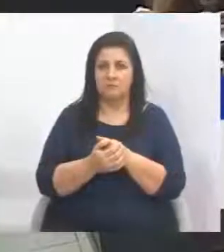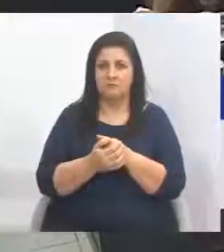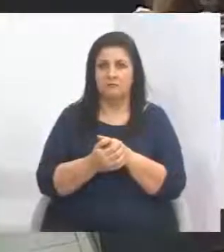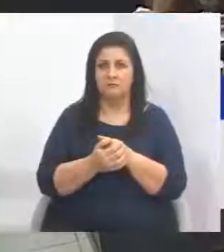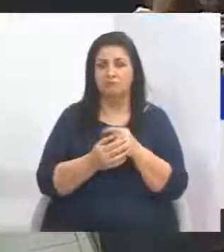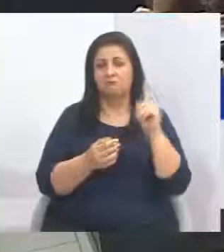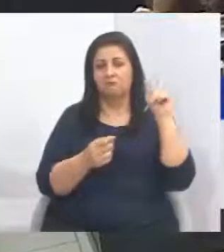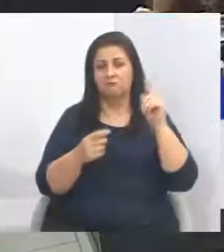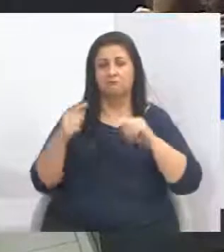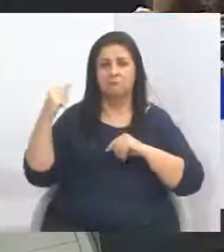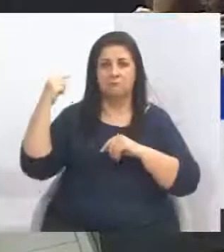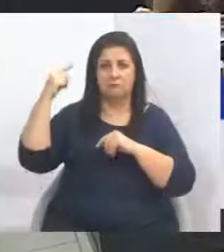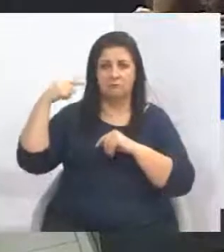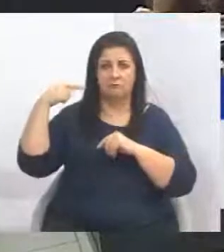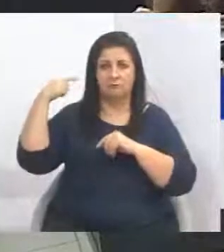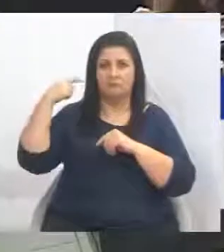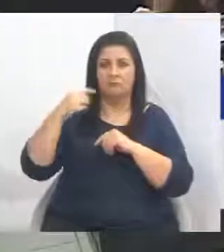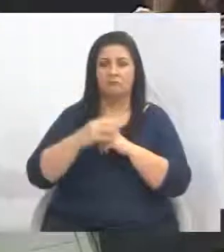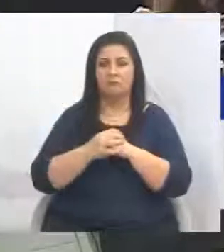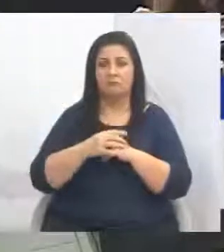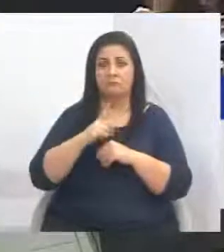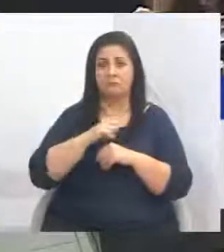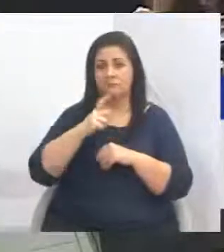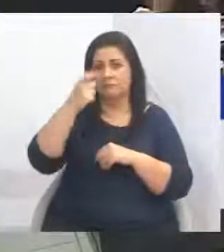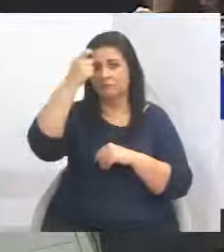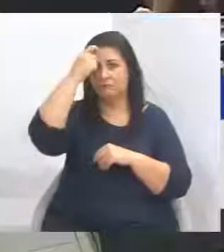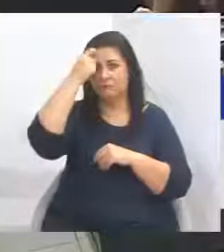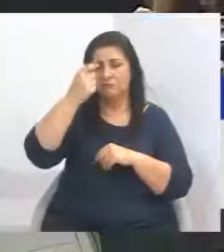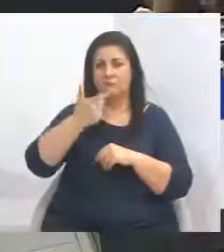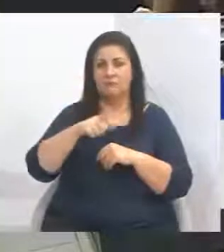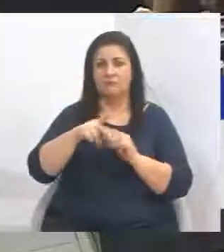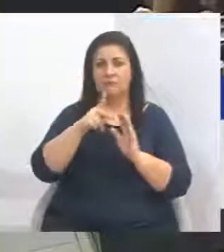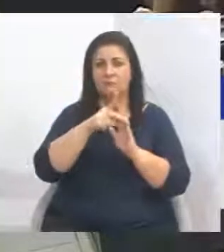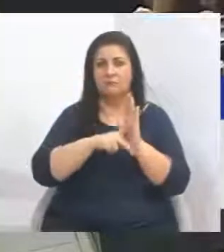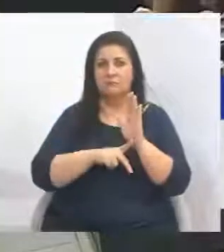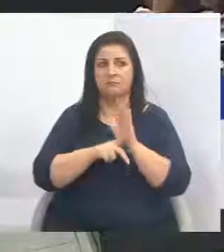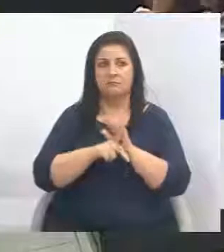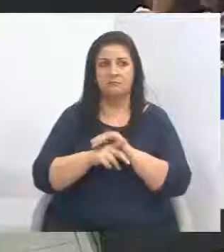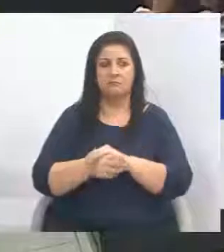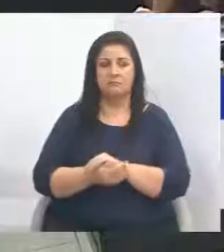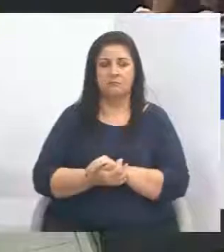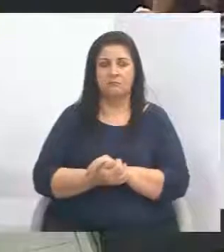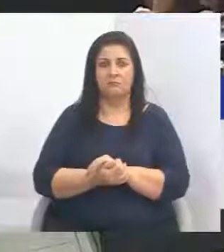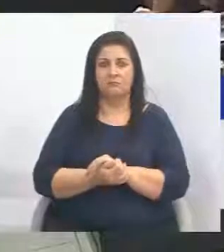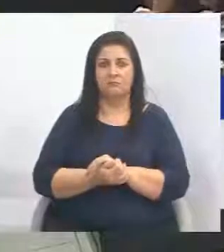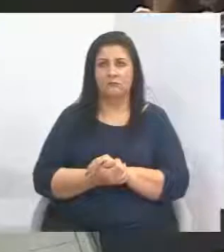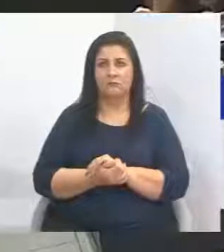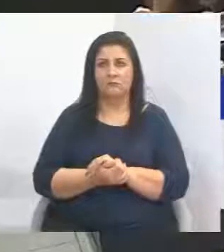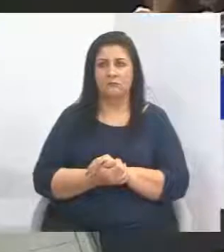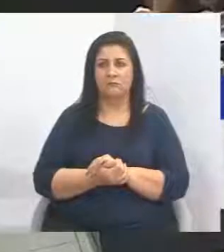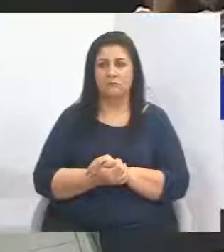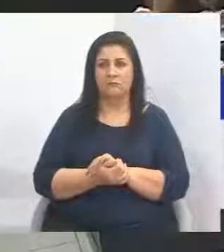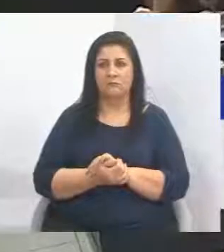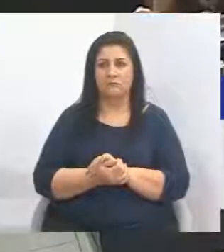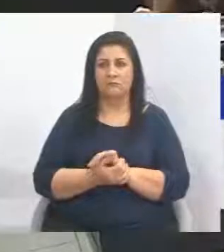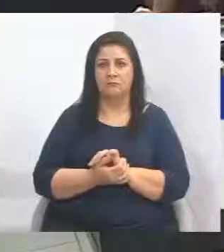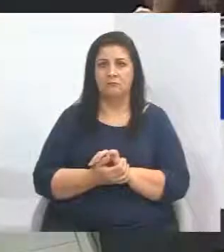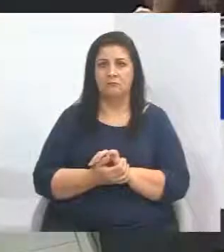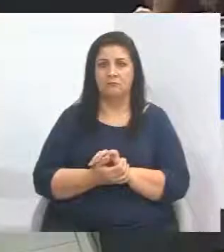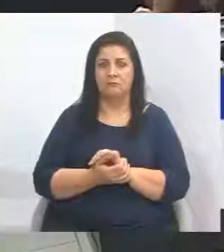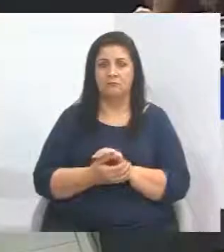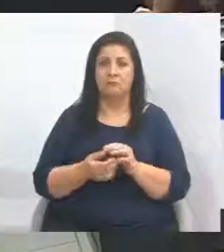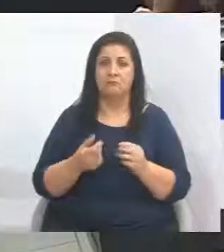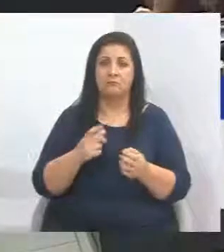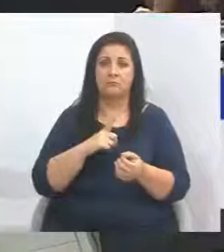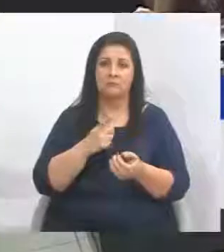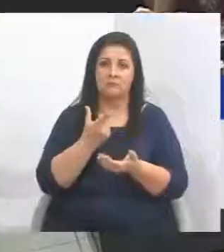advogado, e terei essa coerência em outros projetos, se trata de um projeto que traz dispêndio ao